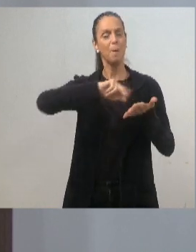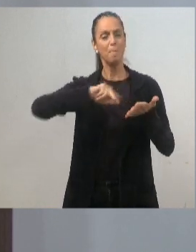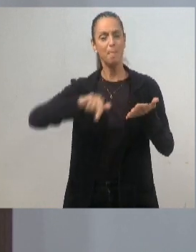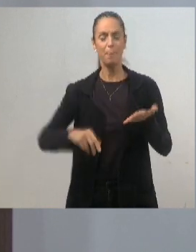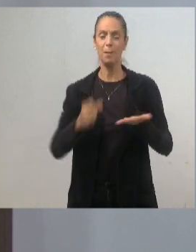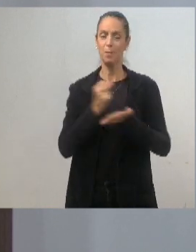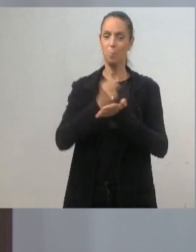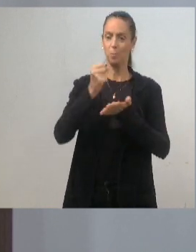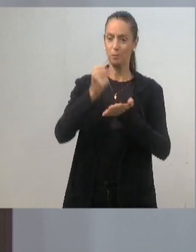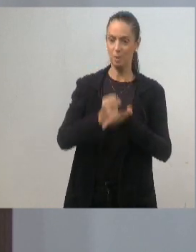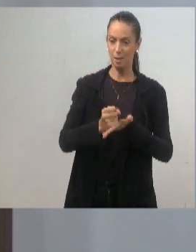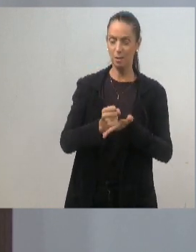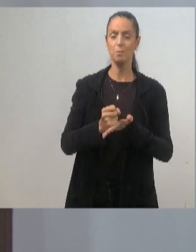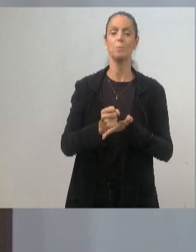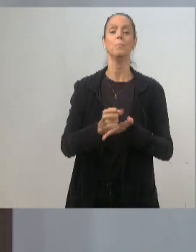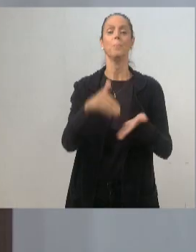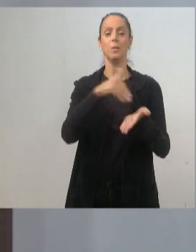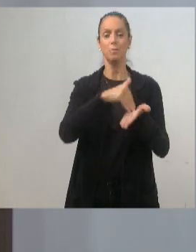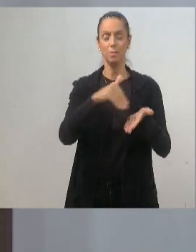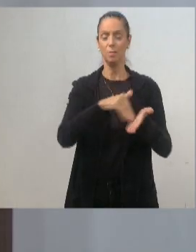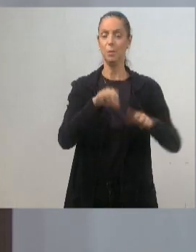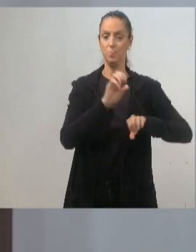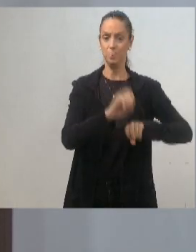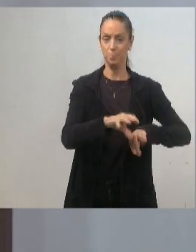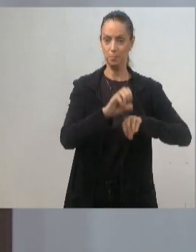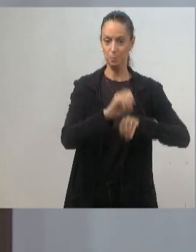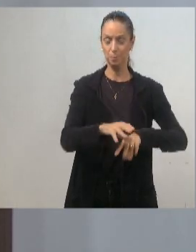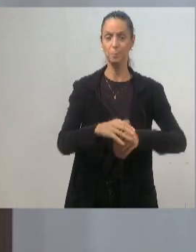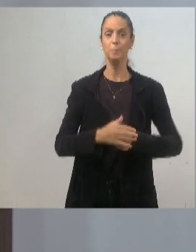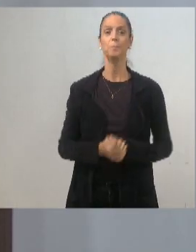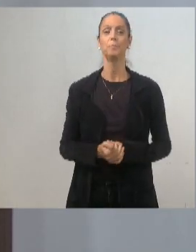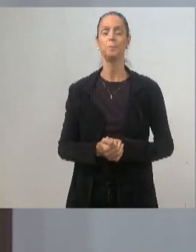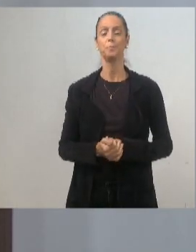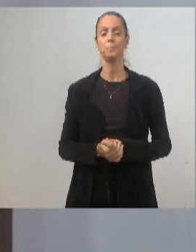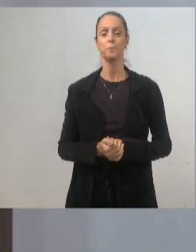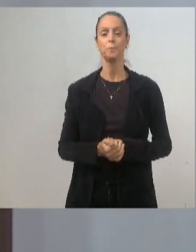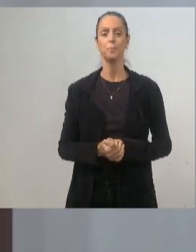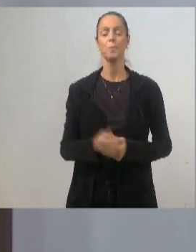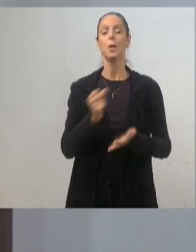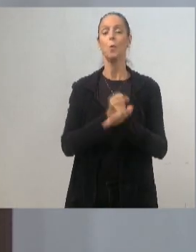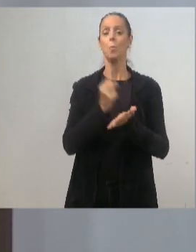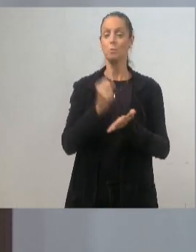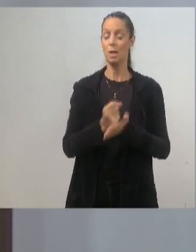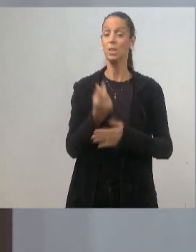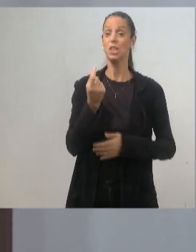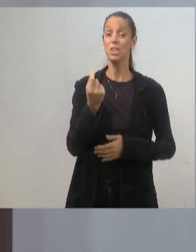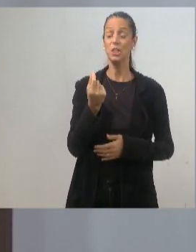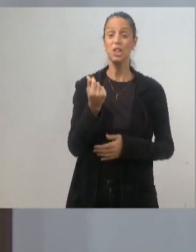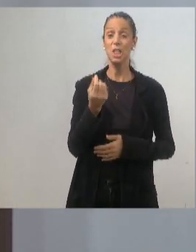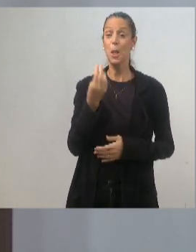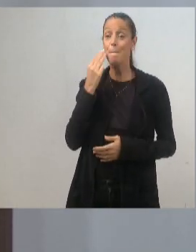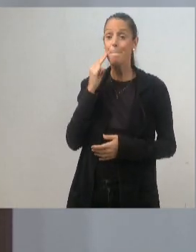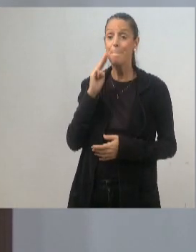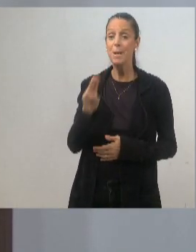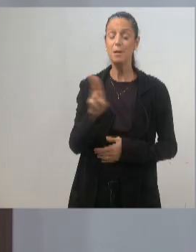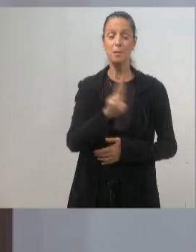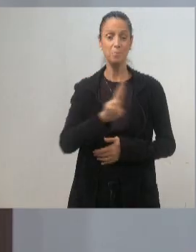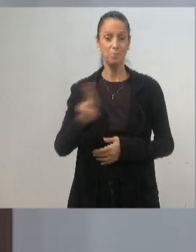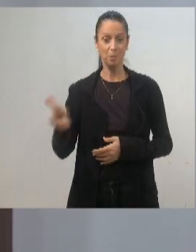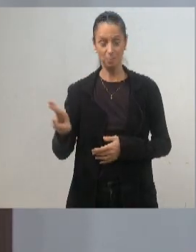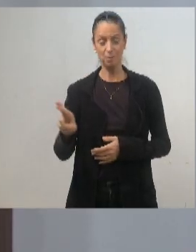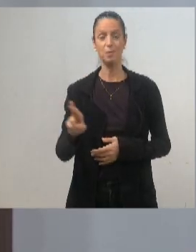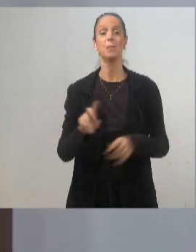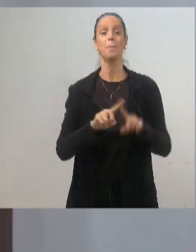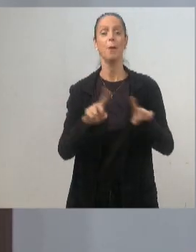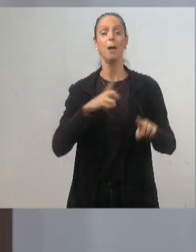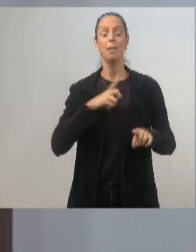contratos relacionados à Secretaria de Educação, contratos esses muito complexos, muitos milhões de reais, e a maioria deles com problemas com aditivos